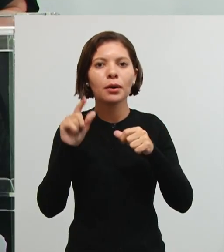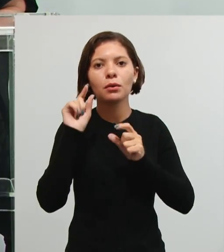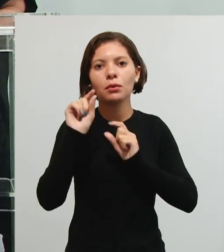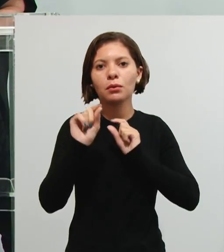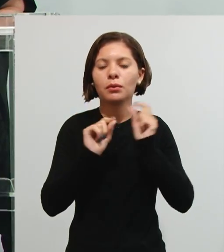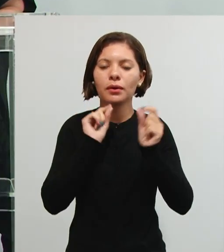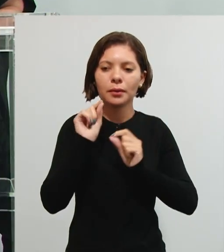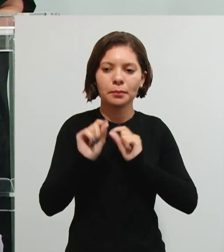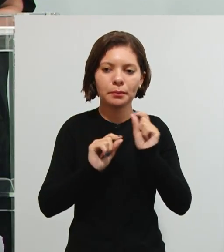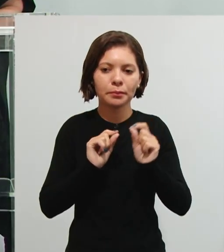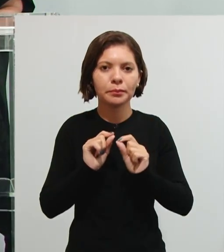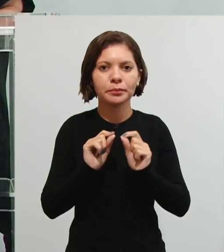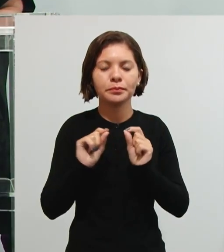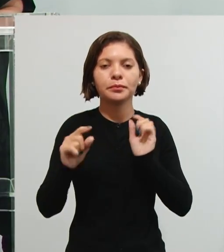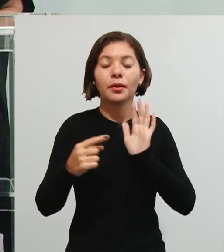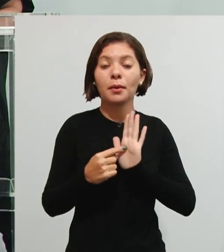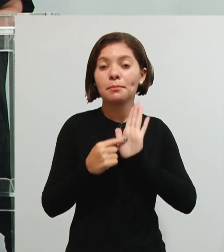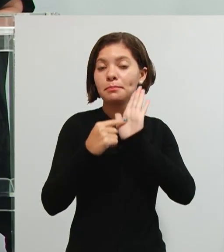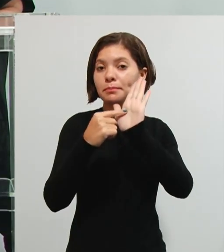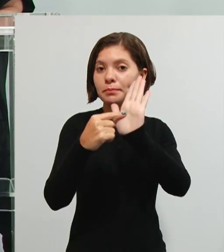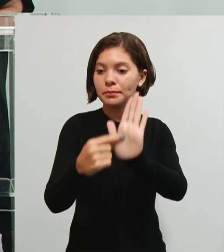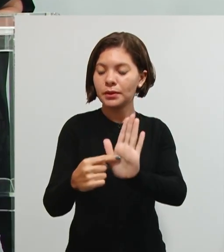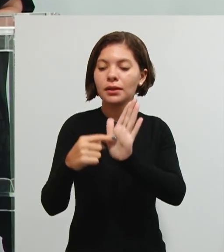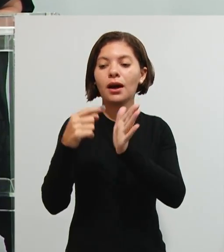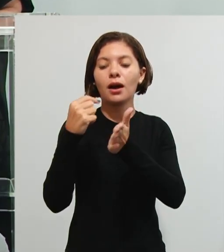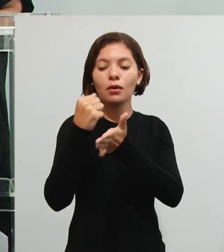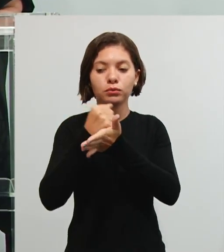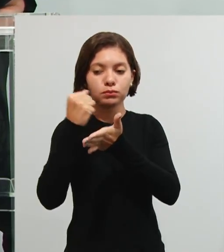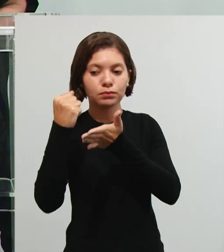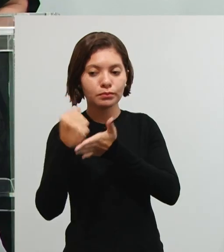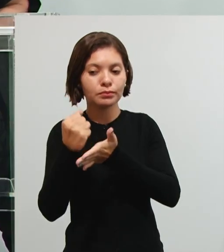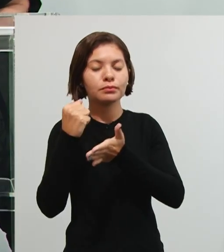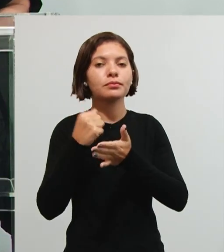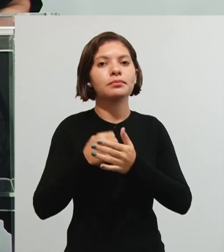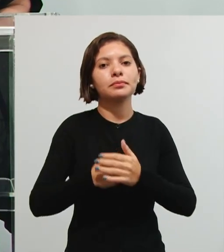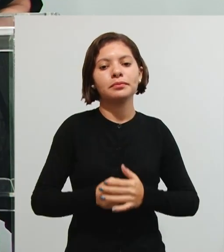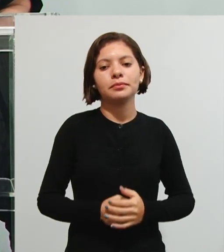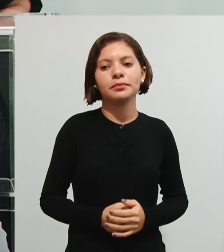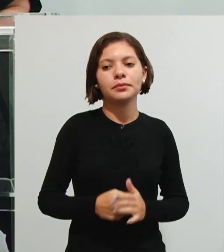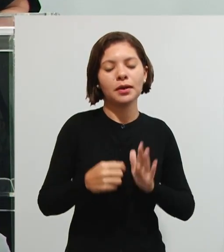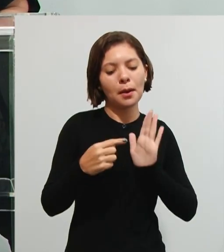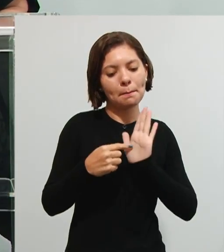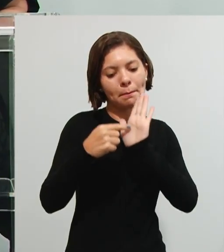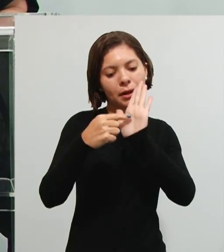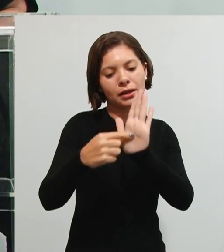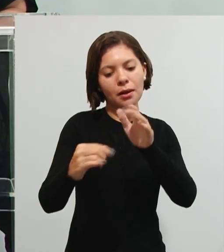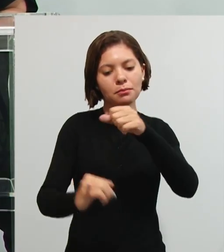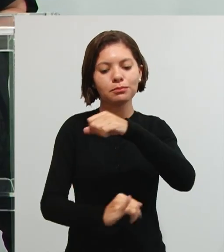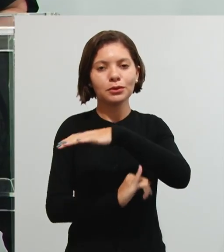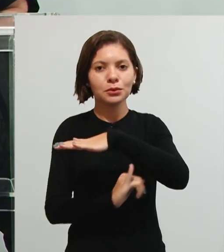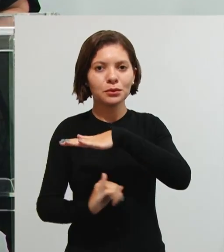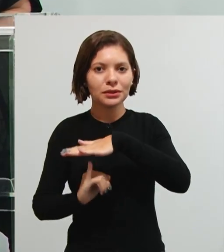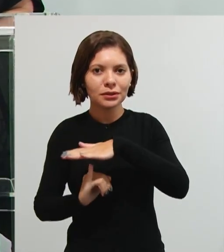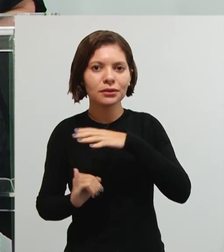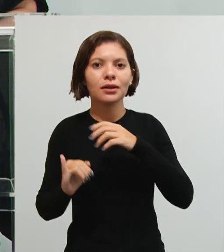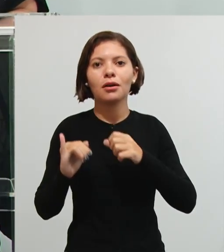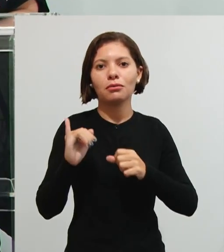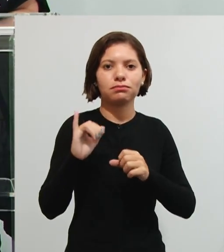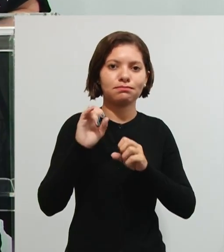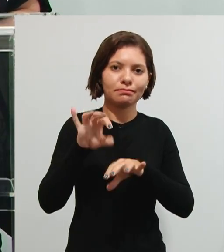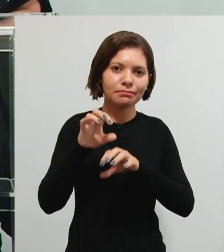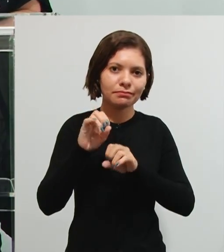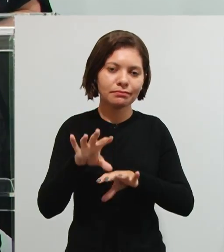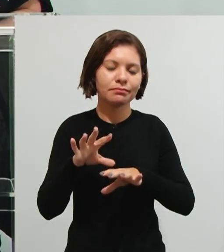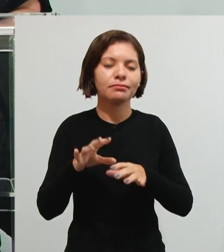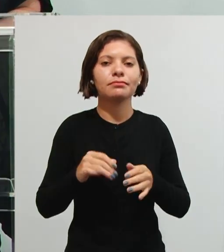um contratante ou para um financiador, ou mesmo para uma instituição de ensino, né, a qual você vai apresentar essa pesquisa, você